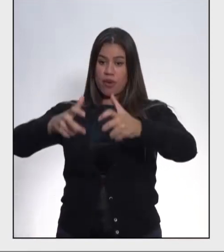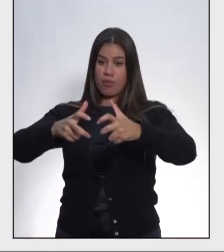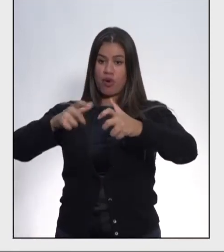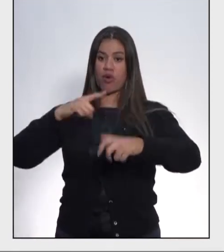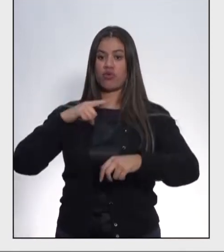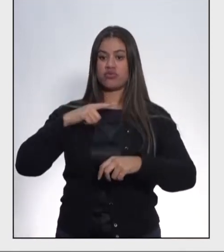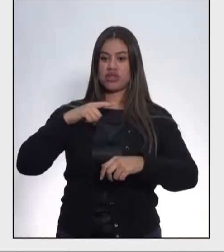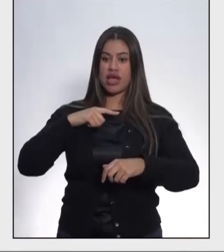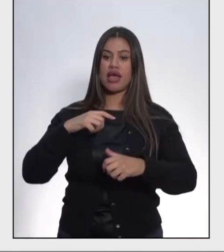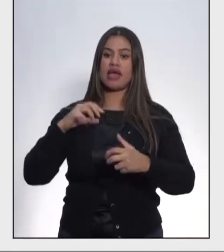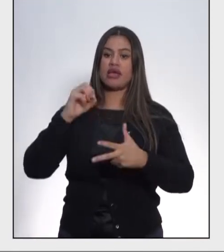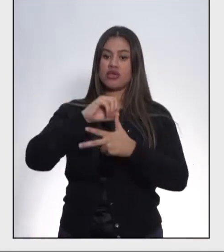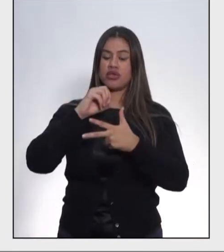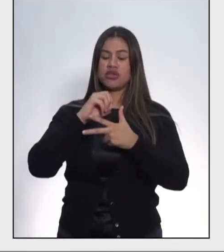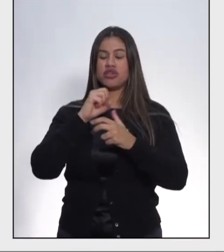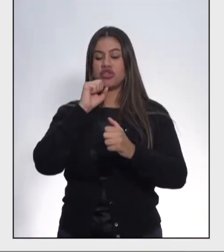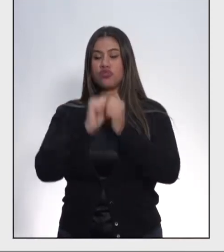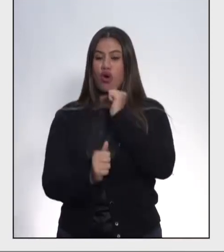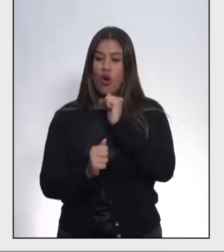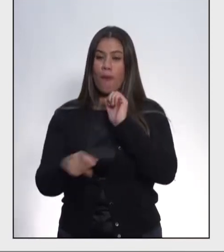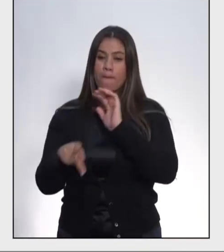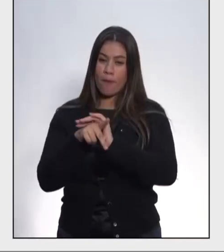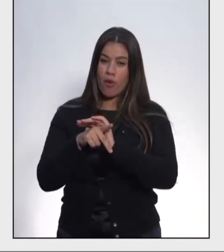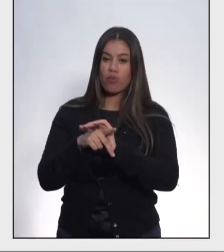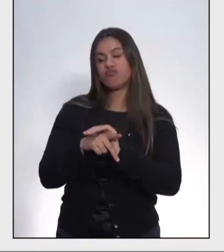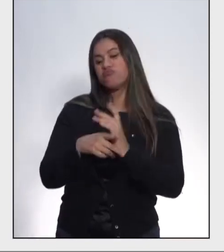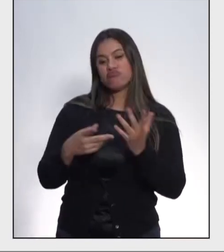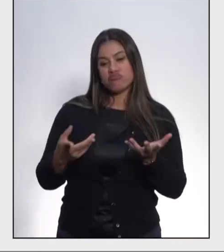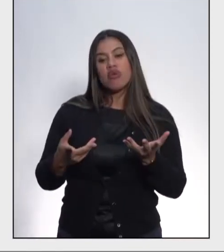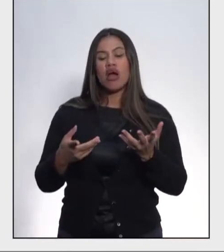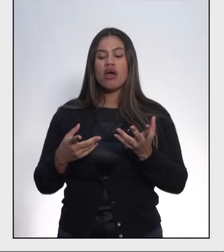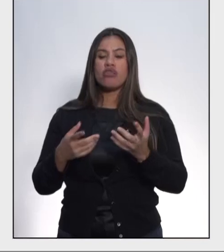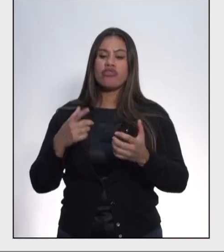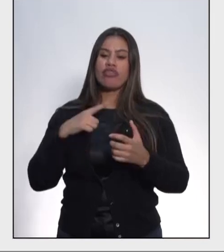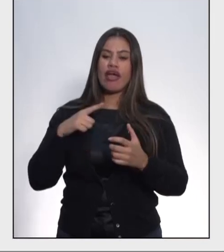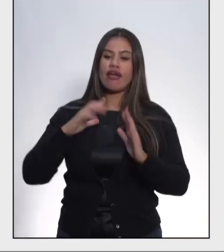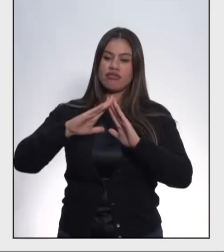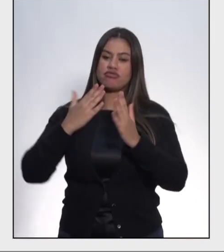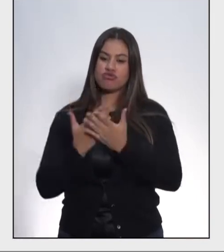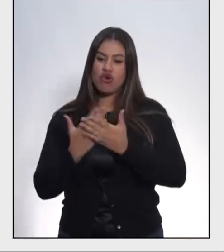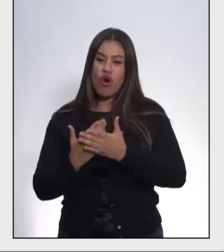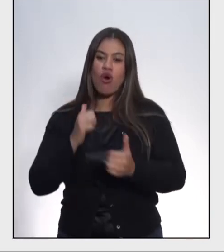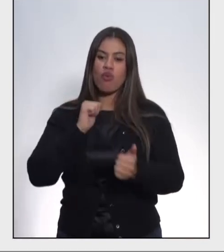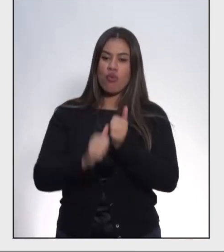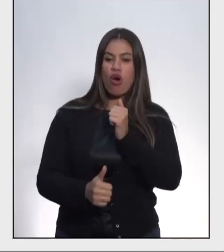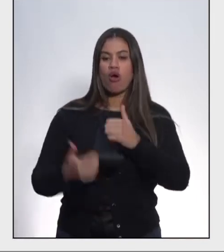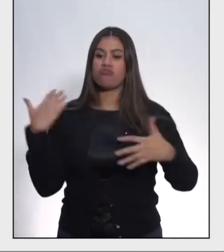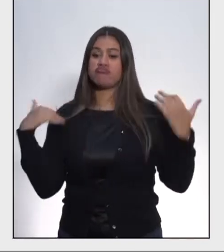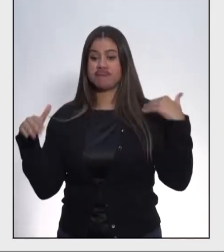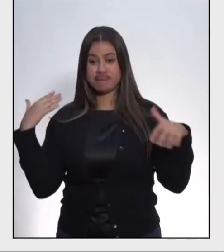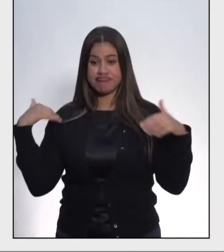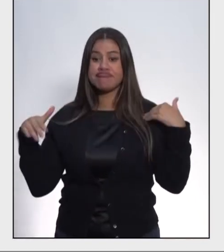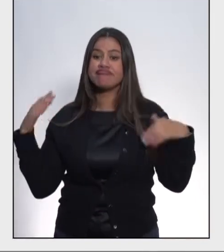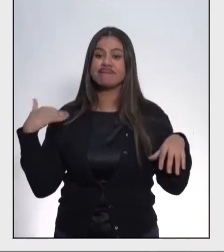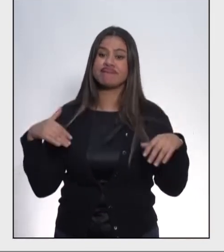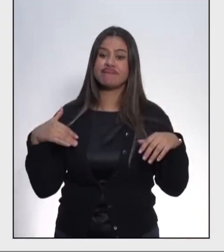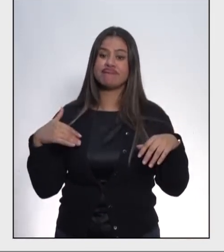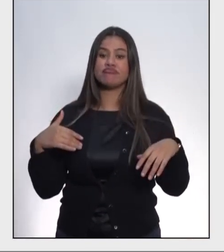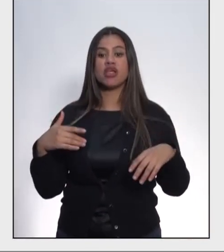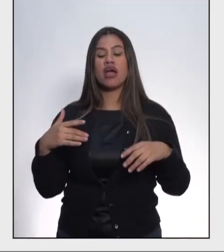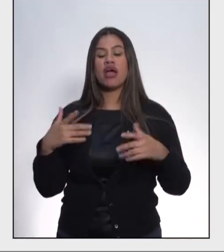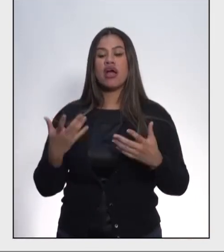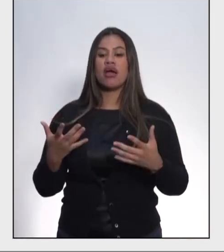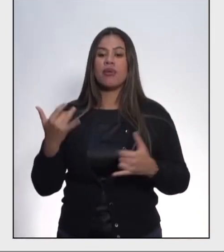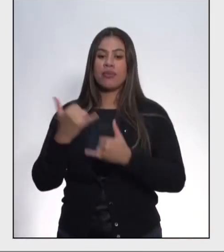esportes mais praticados na atualidade. Está presente nas competições esportivas, nos jogos escolares e na recreação. Nesse esporte, os praticantes